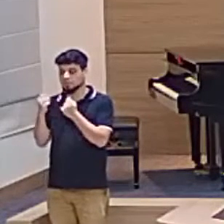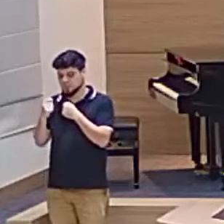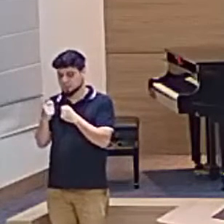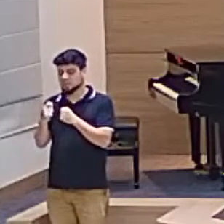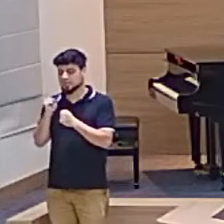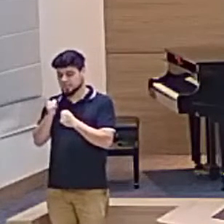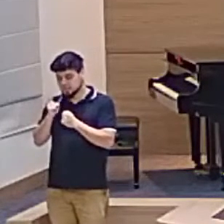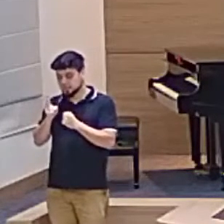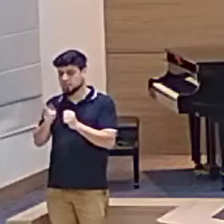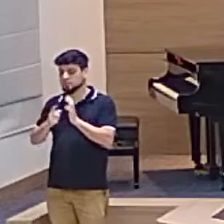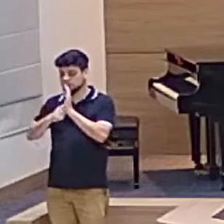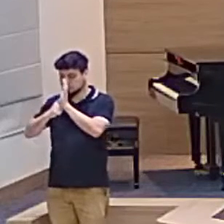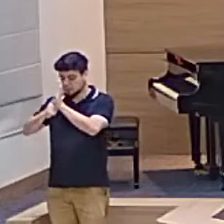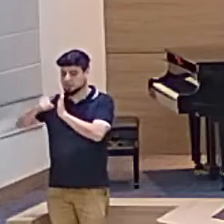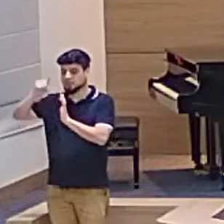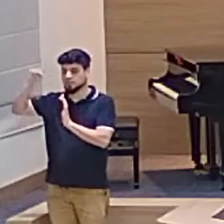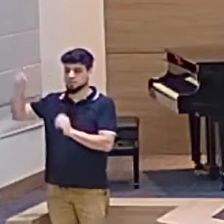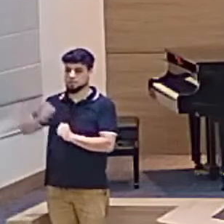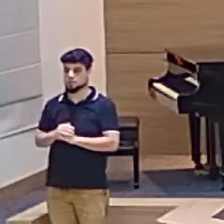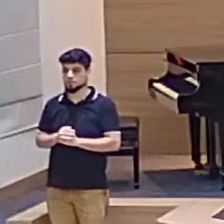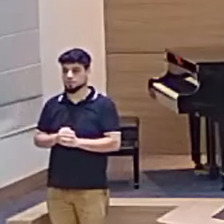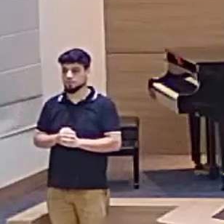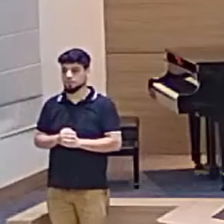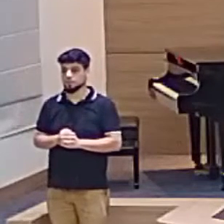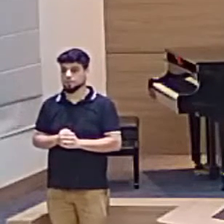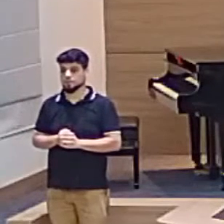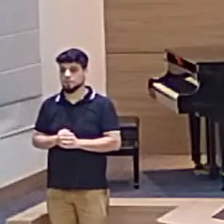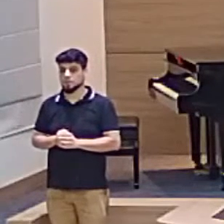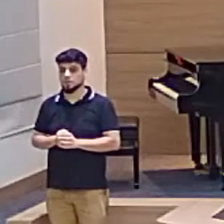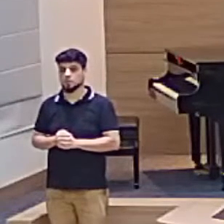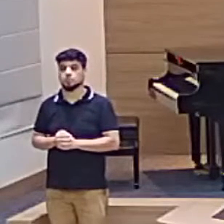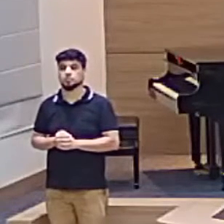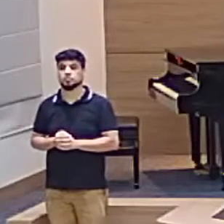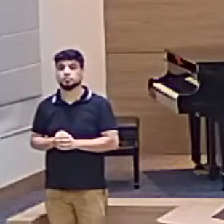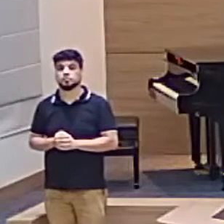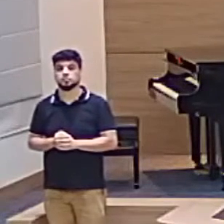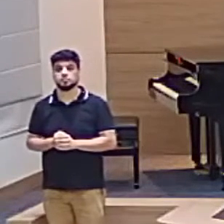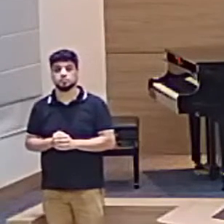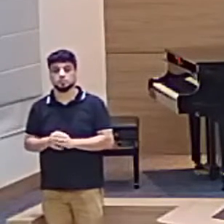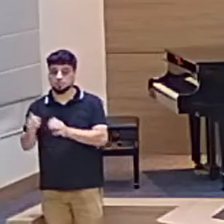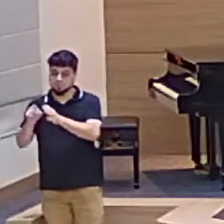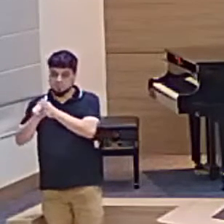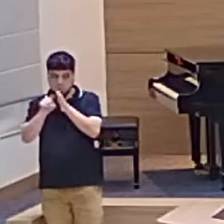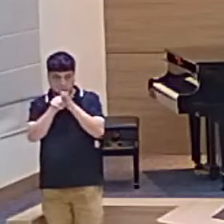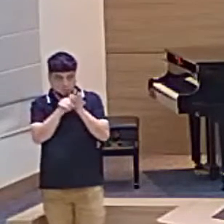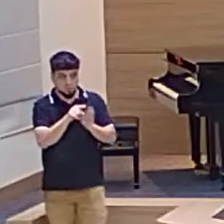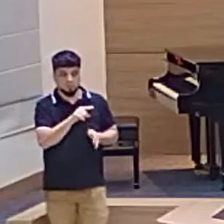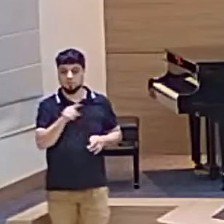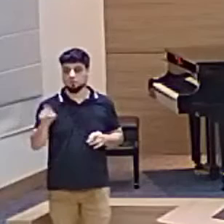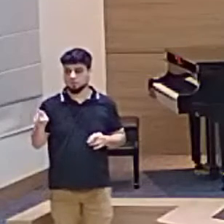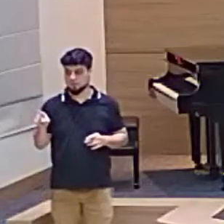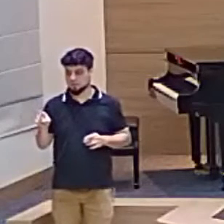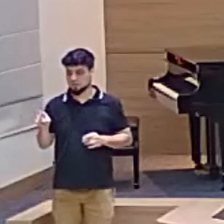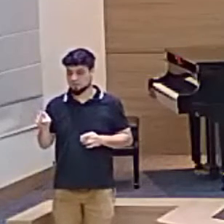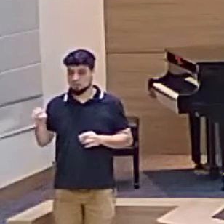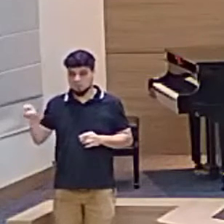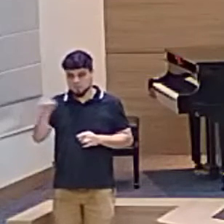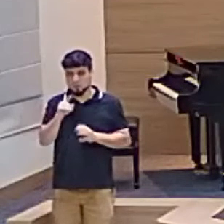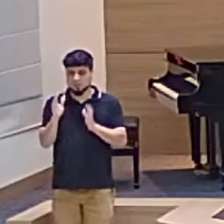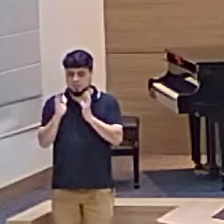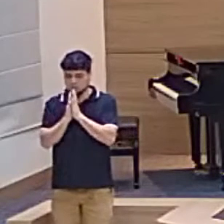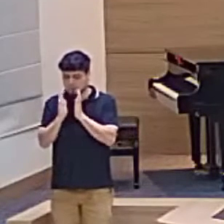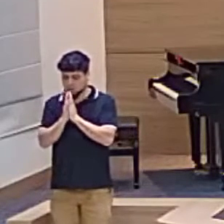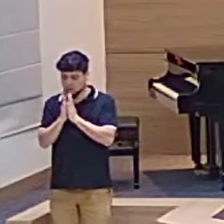altar de Deus por isso ele orava pela sua família pergunta para você se você tem orado pela sua família de